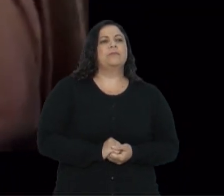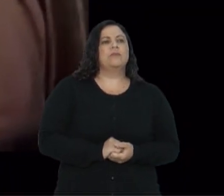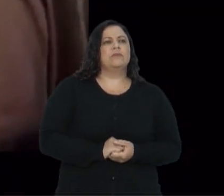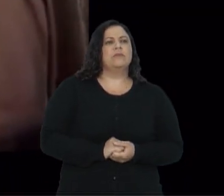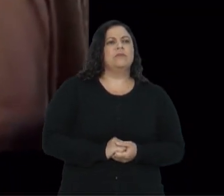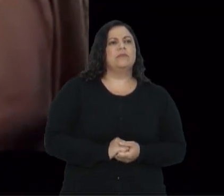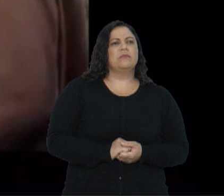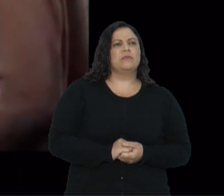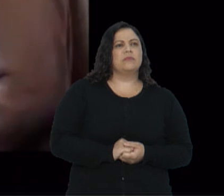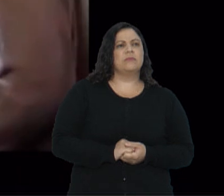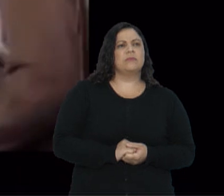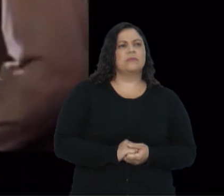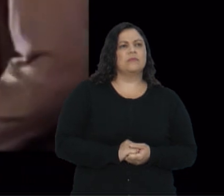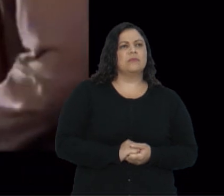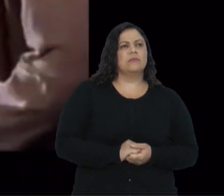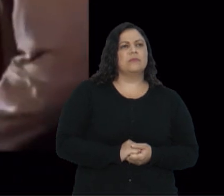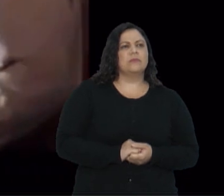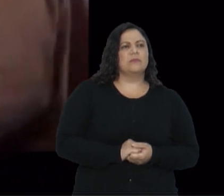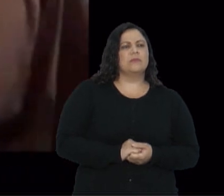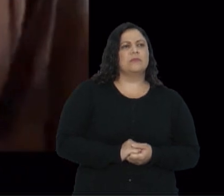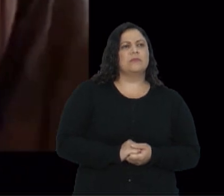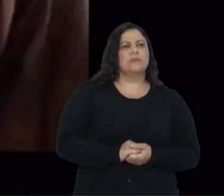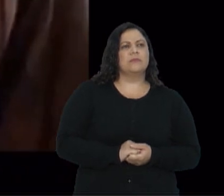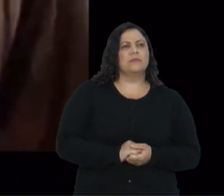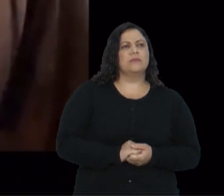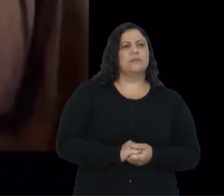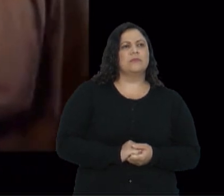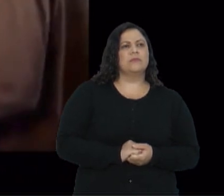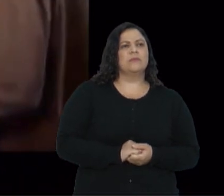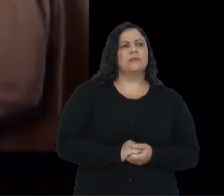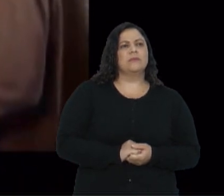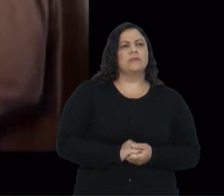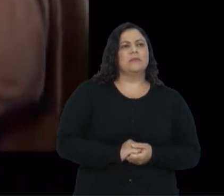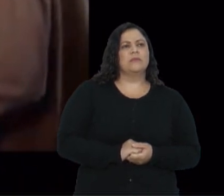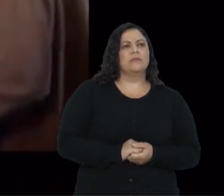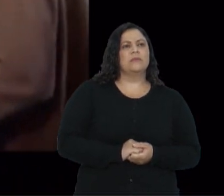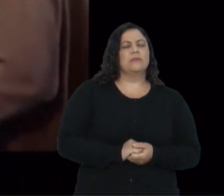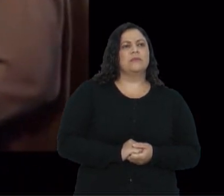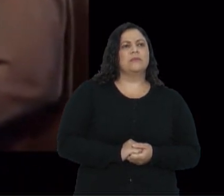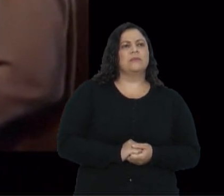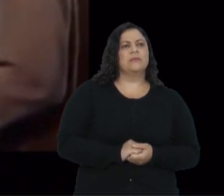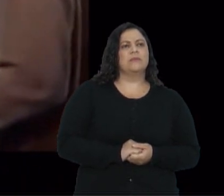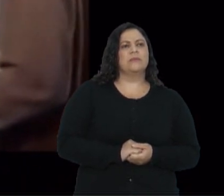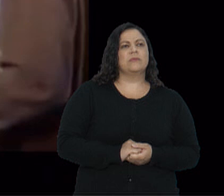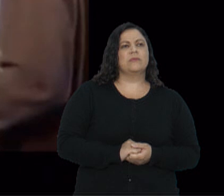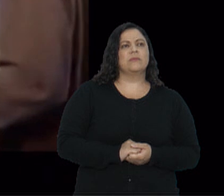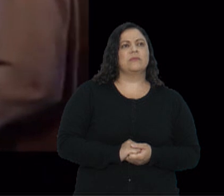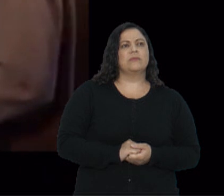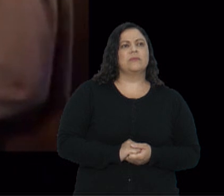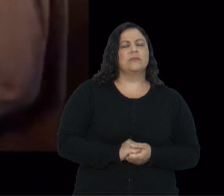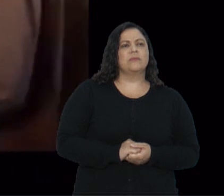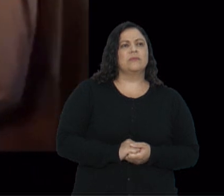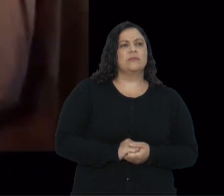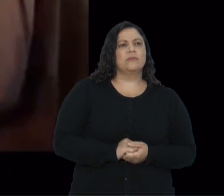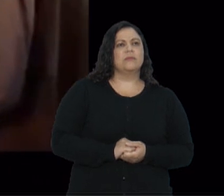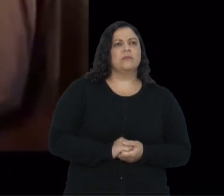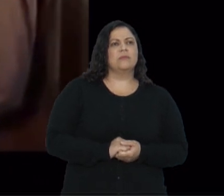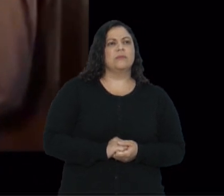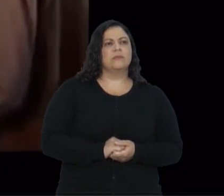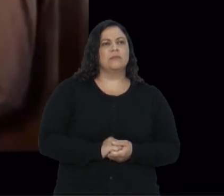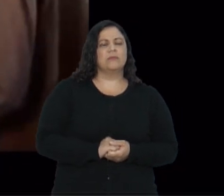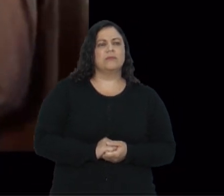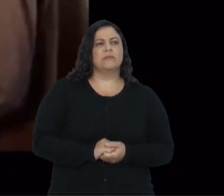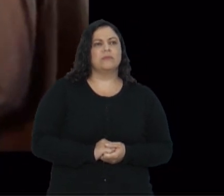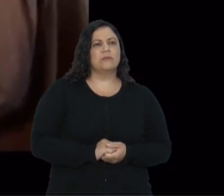As dores aumentaram, mais forte nos pés. Está difícil de aguentar. Quantos